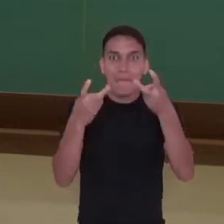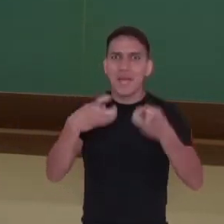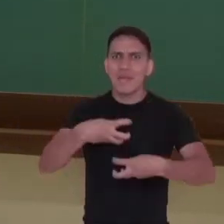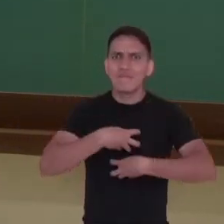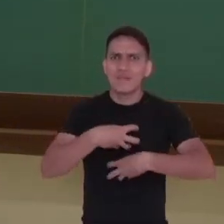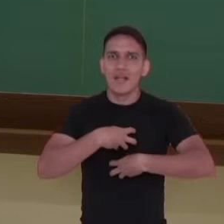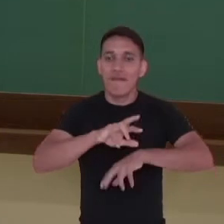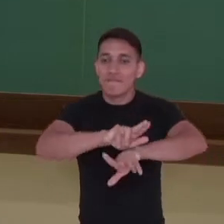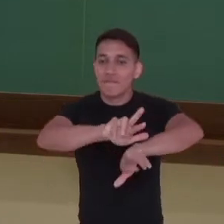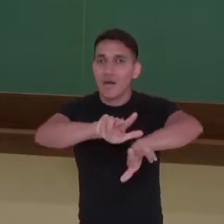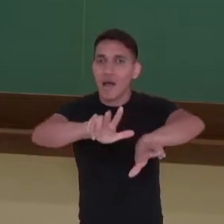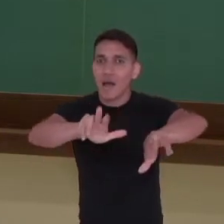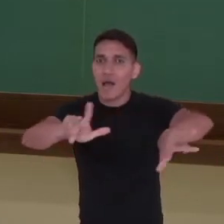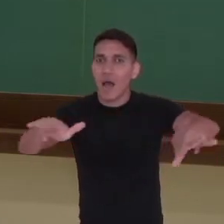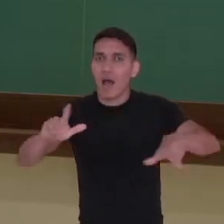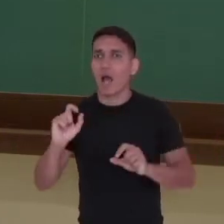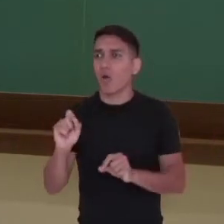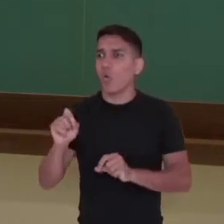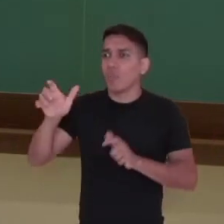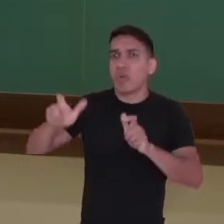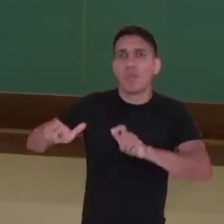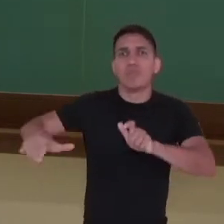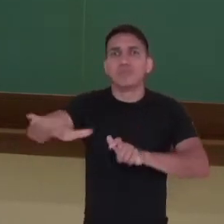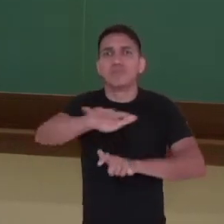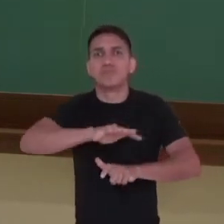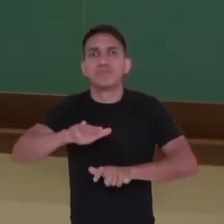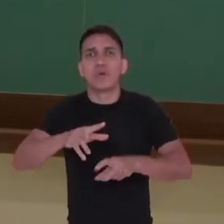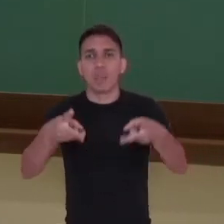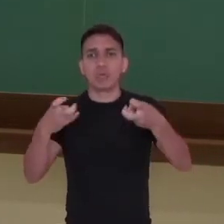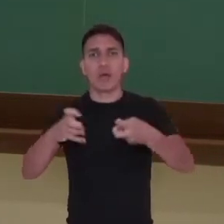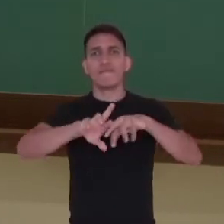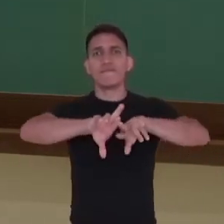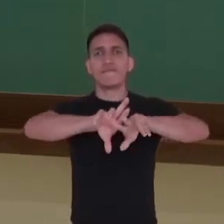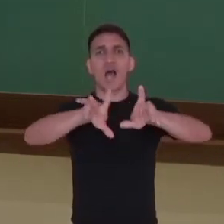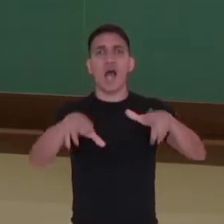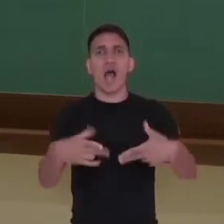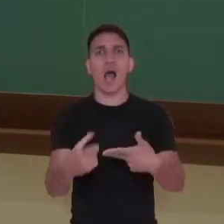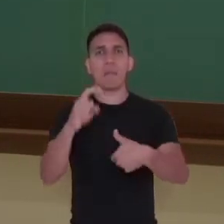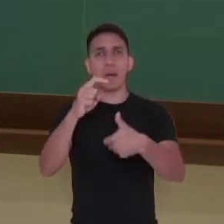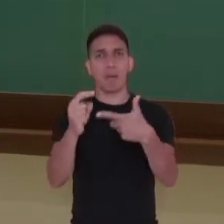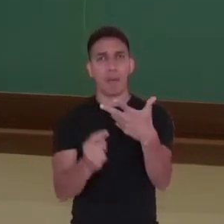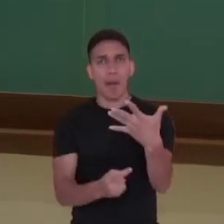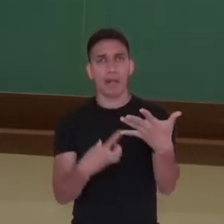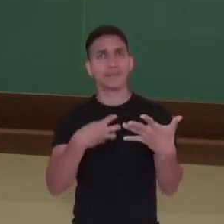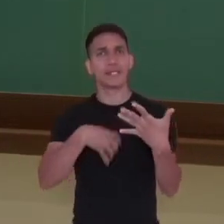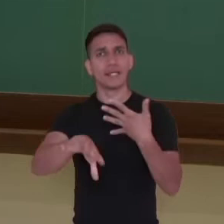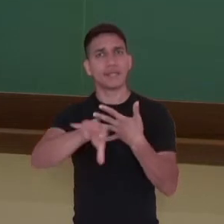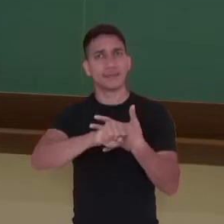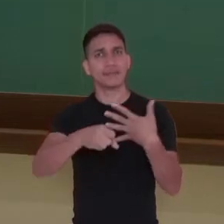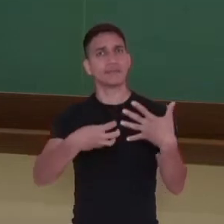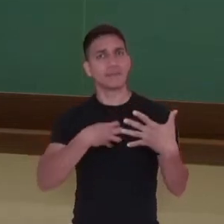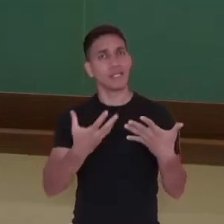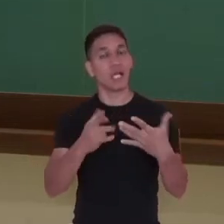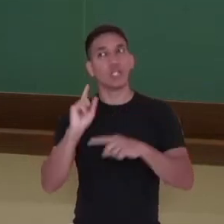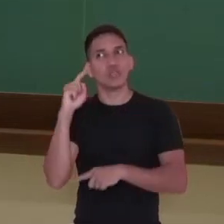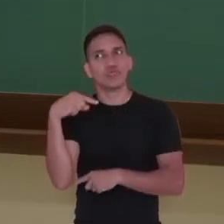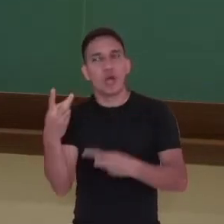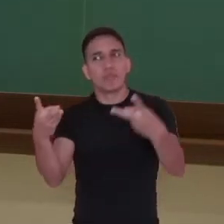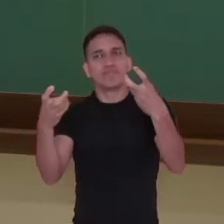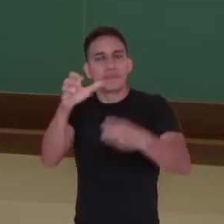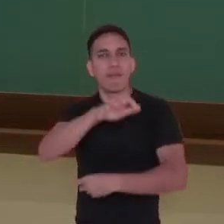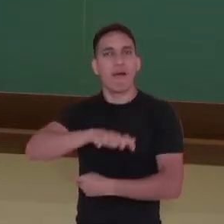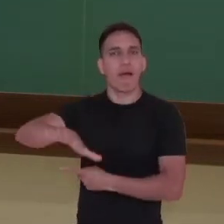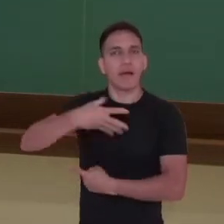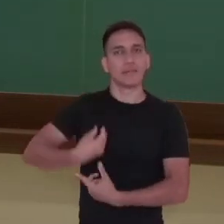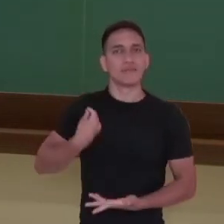do ambiente estão sendo captados pelos órgãos dos sentidos. Então, nós percebemos o ambiente que nós